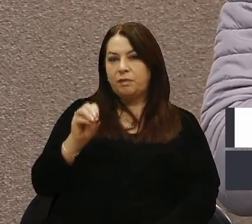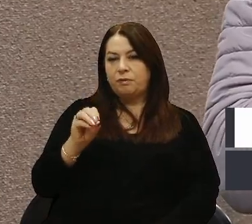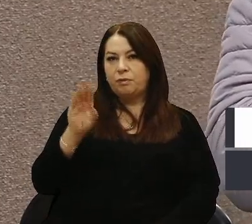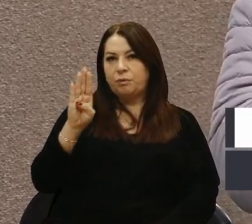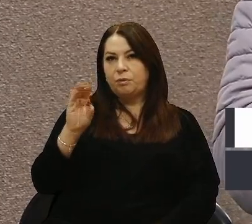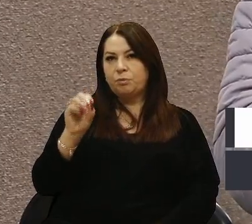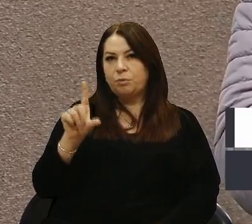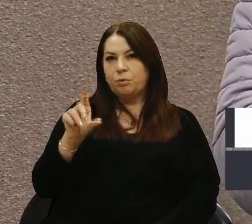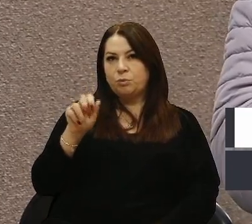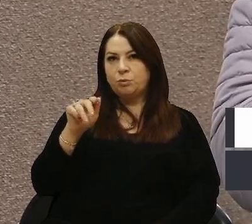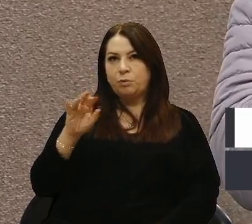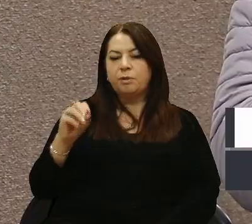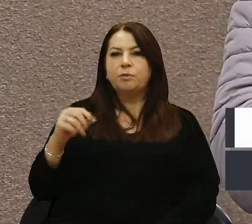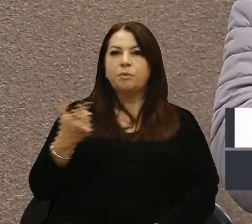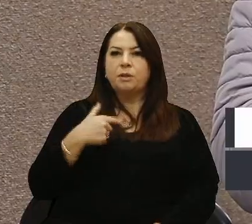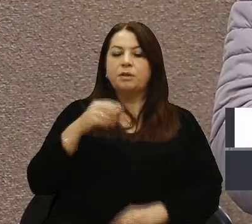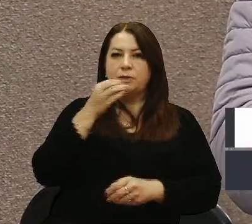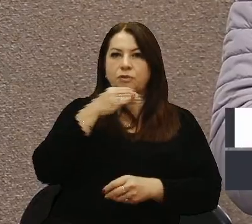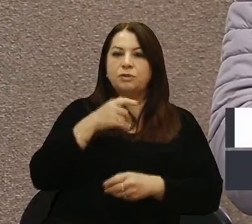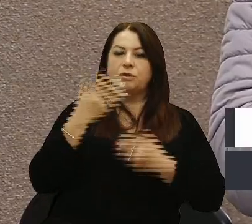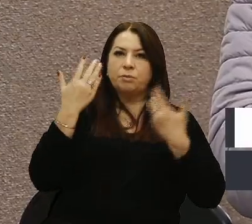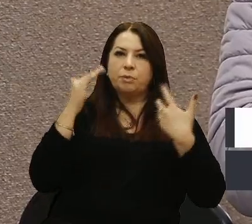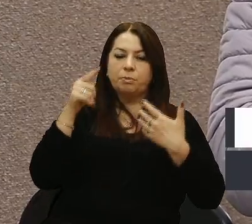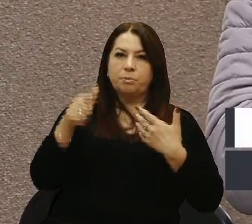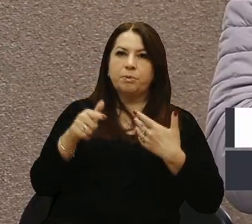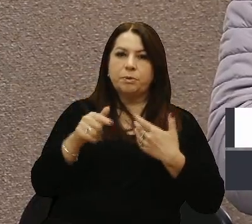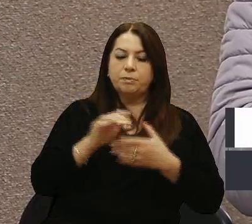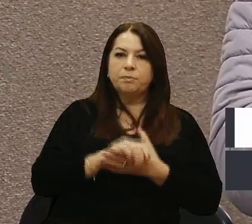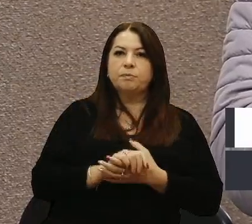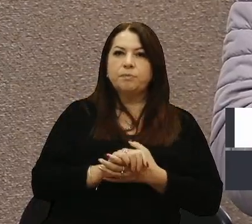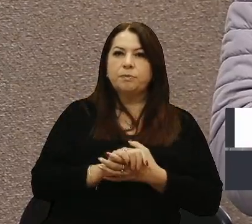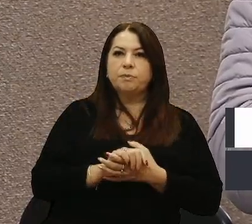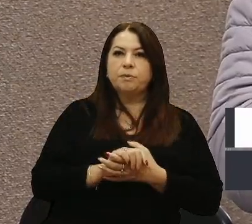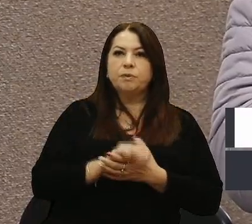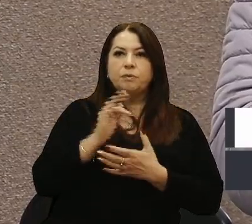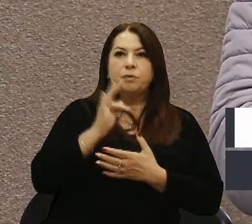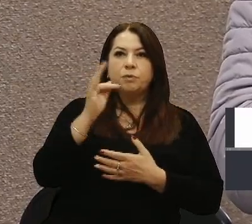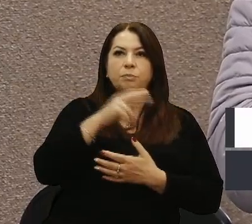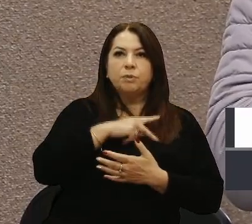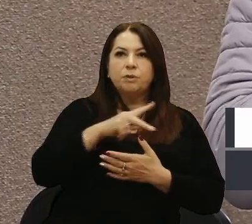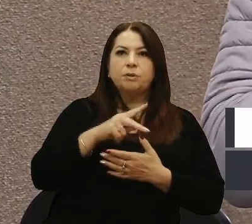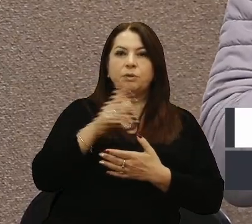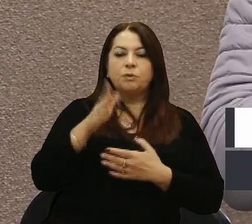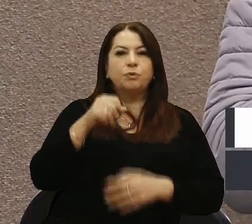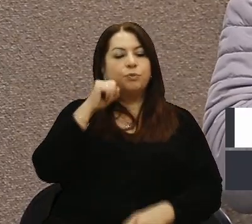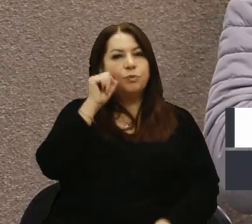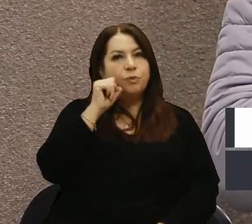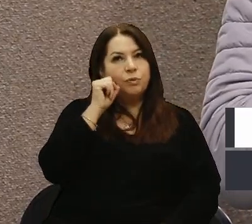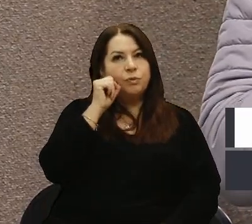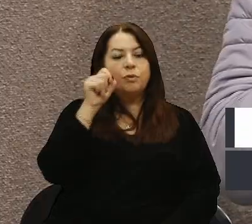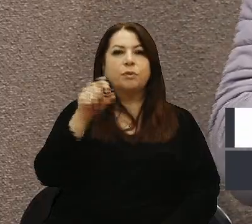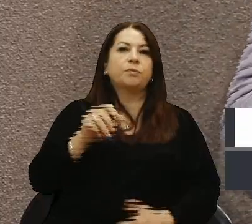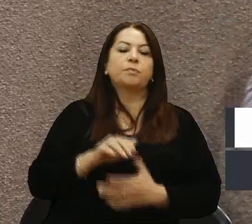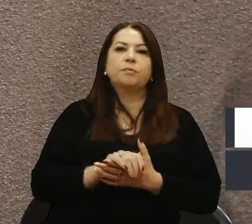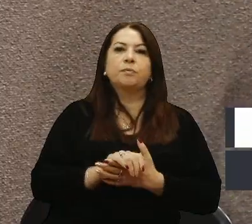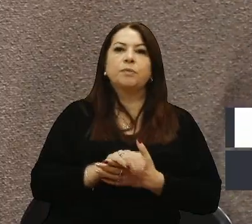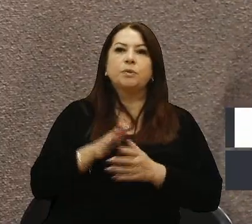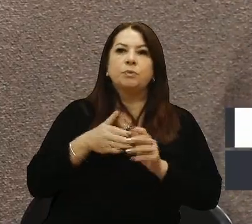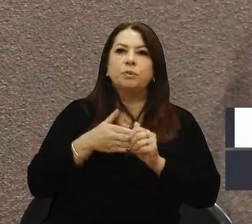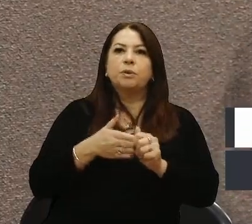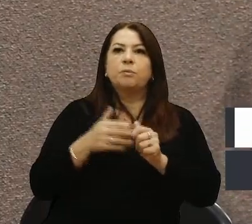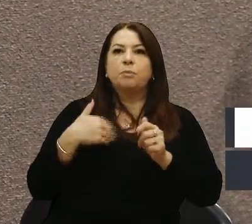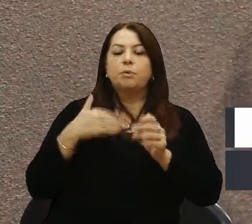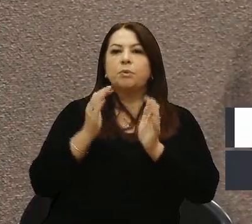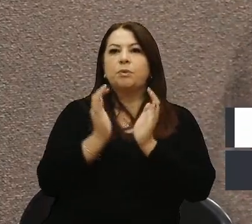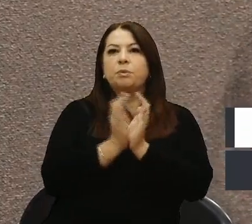eu estendo de Caxias do Sul os meus parabéns ao senhor, nosso futuro presidente e atual senador, e também, acompanhando o meu